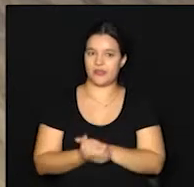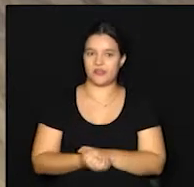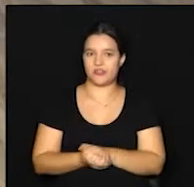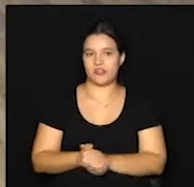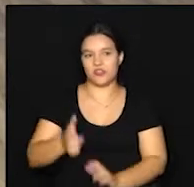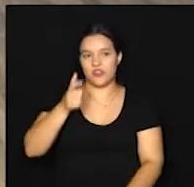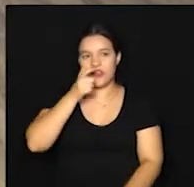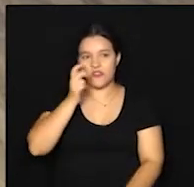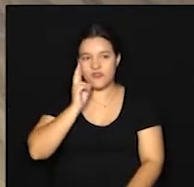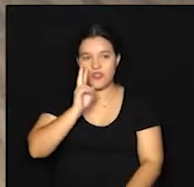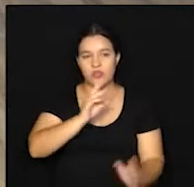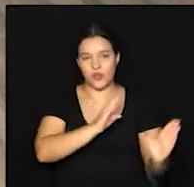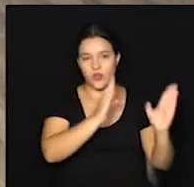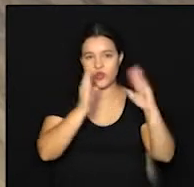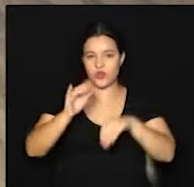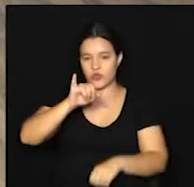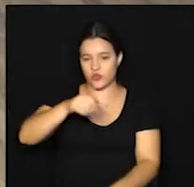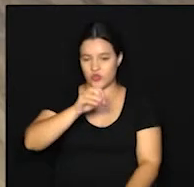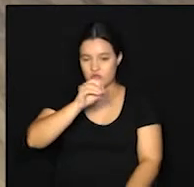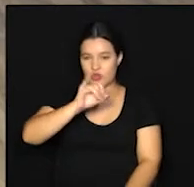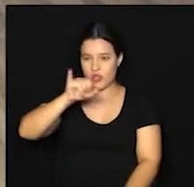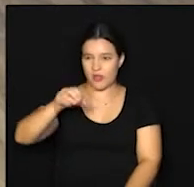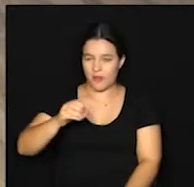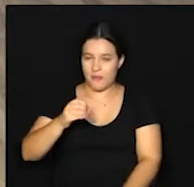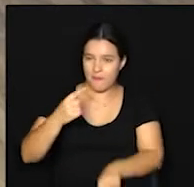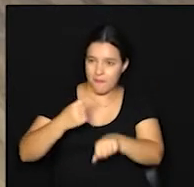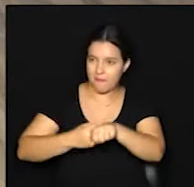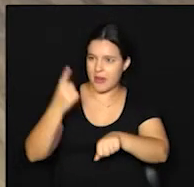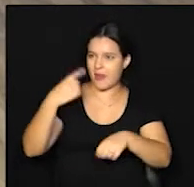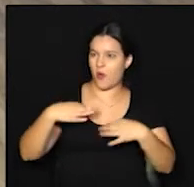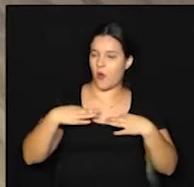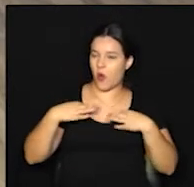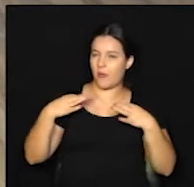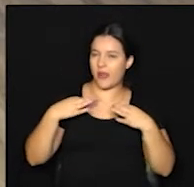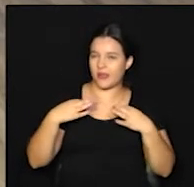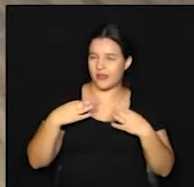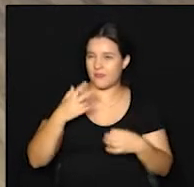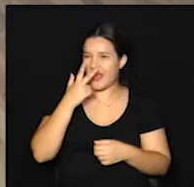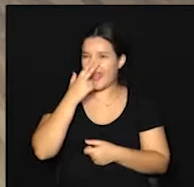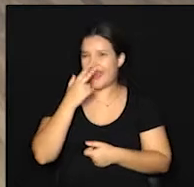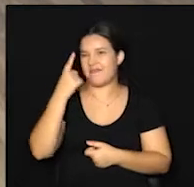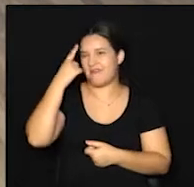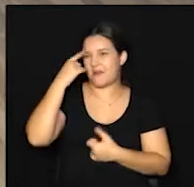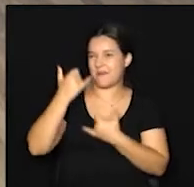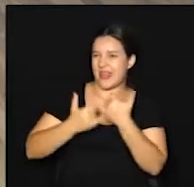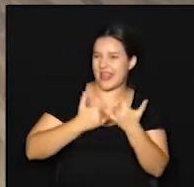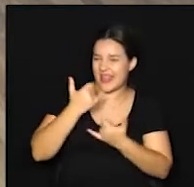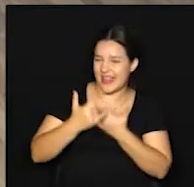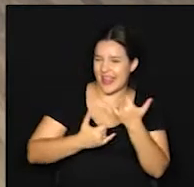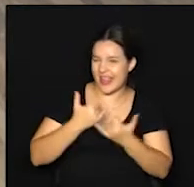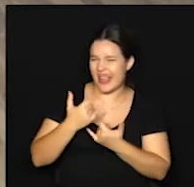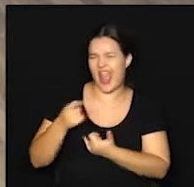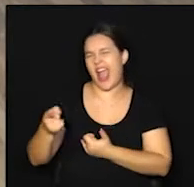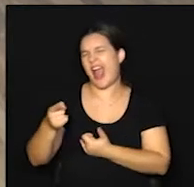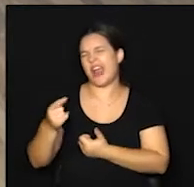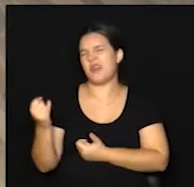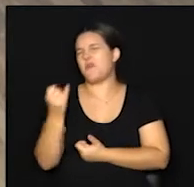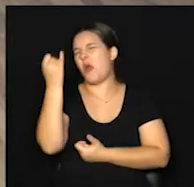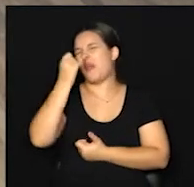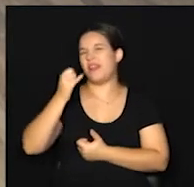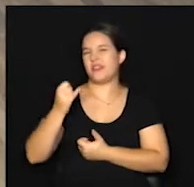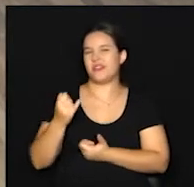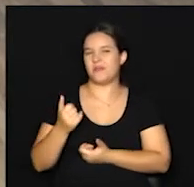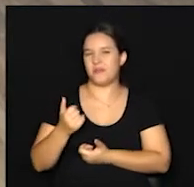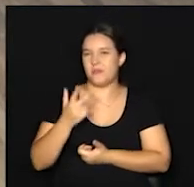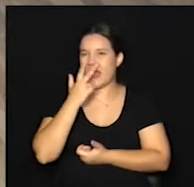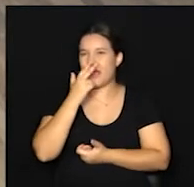vídeo da Jojo, mas a primeira vez, por exemplo, ele falou da sua roupa, você levou numa brincadeira, você achou que não era nada demais, porque às vezes a